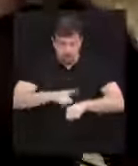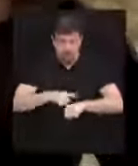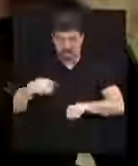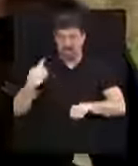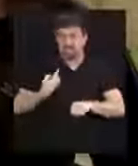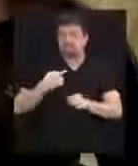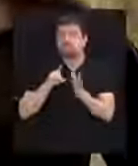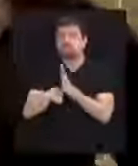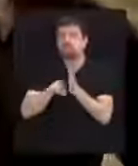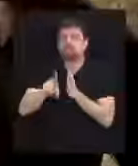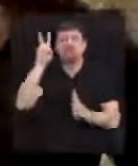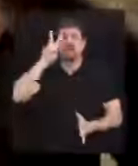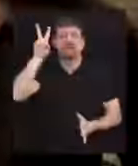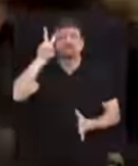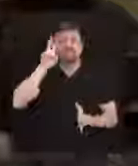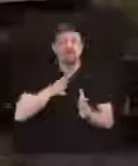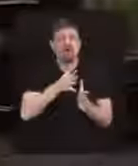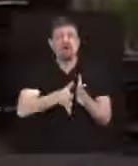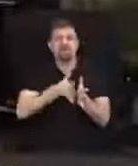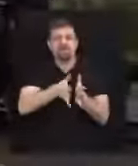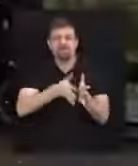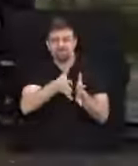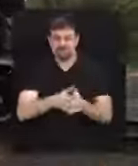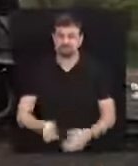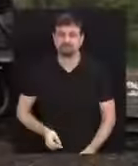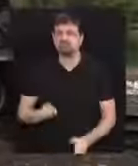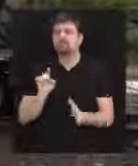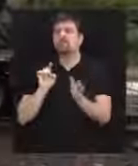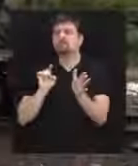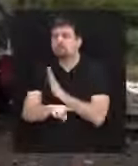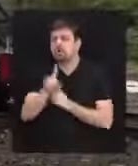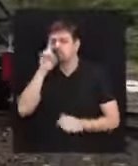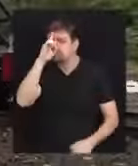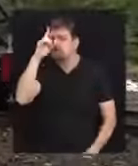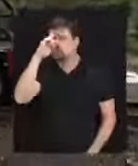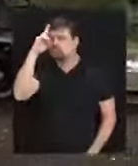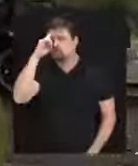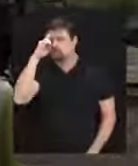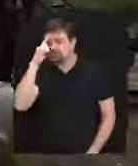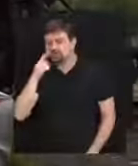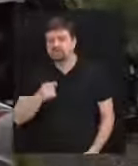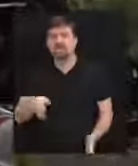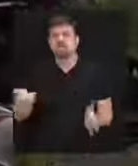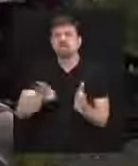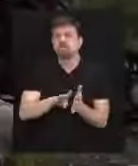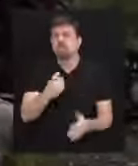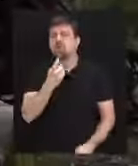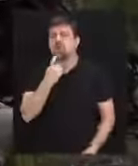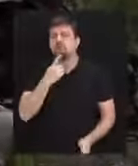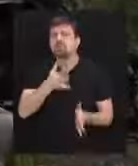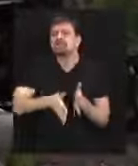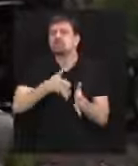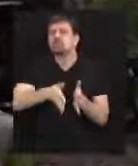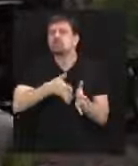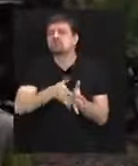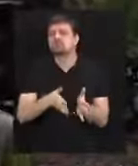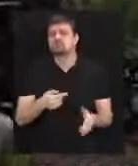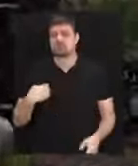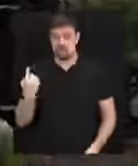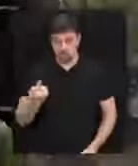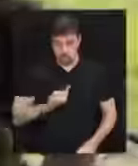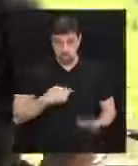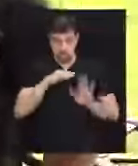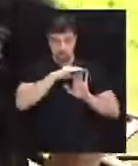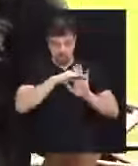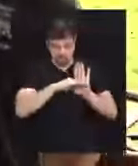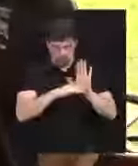Mas agora é hora de saber um pouco mais da história da Maria Fumaça com o Marcos. Essa locomotiva foi originalmente instalada quando em Campinas? Então,